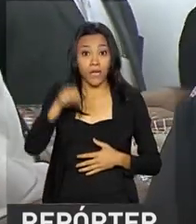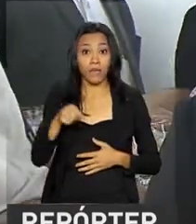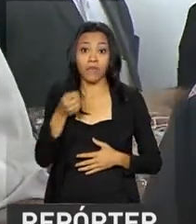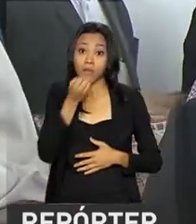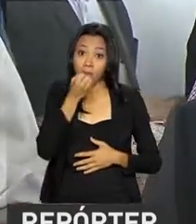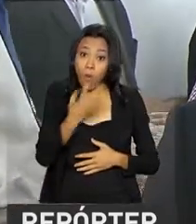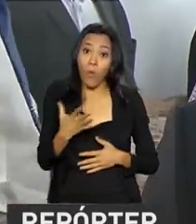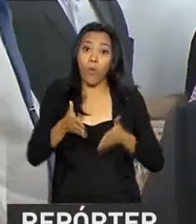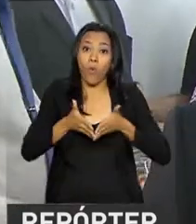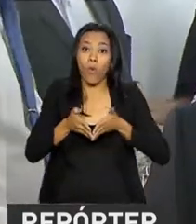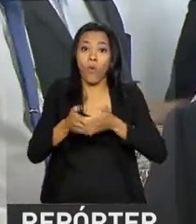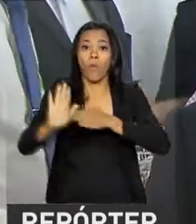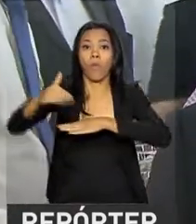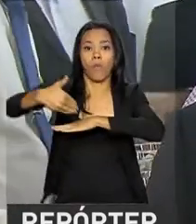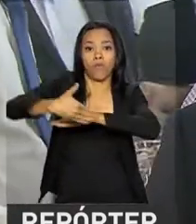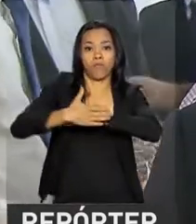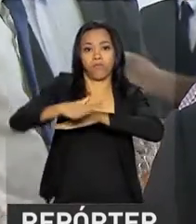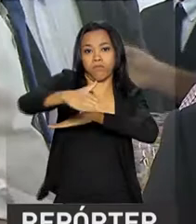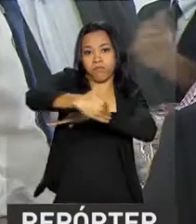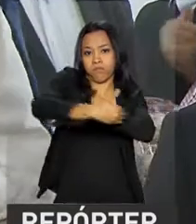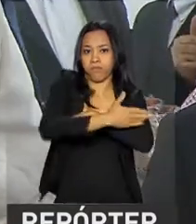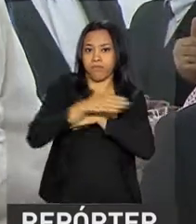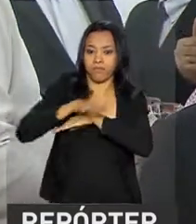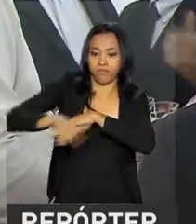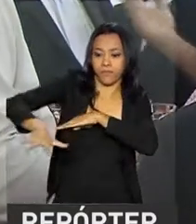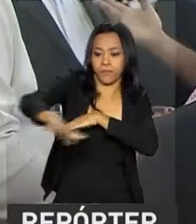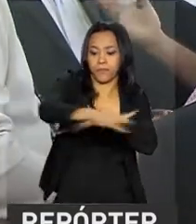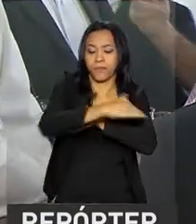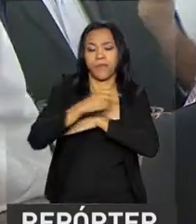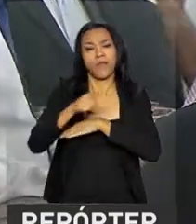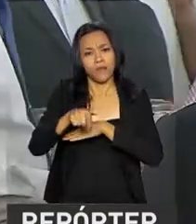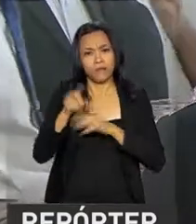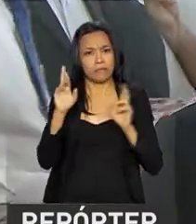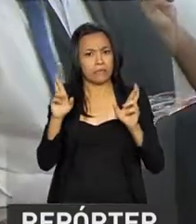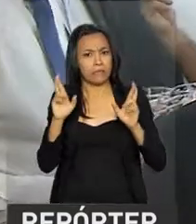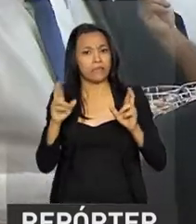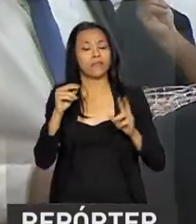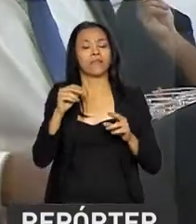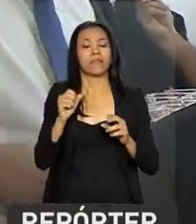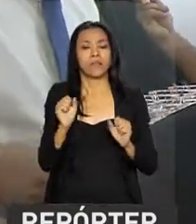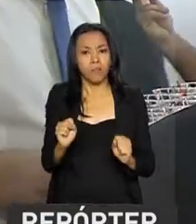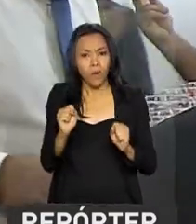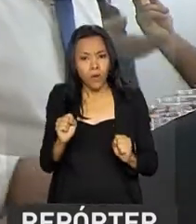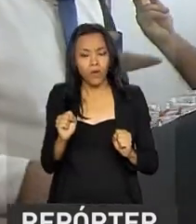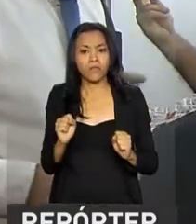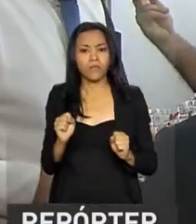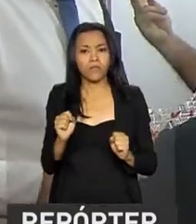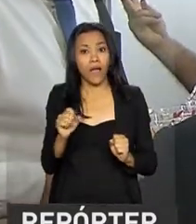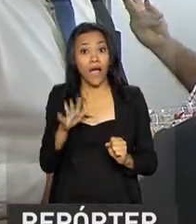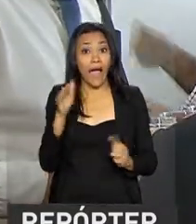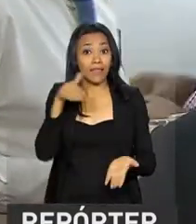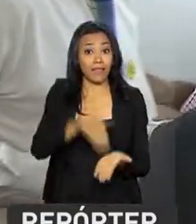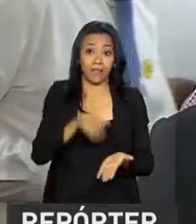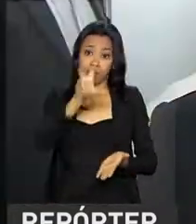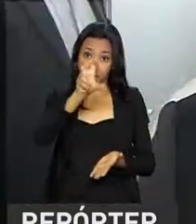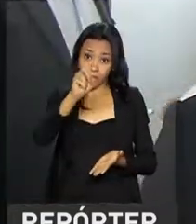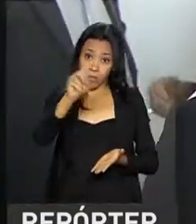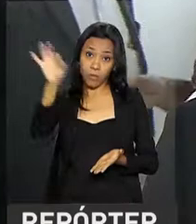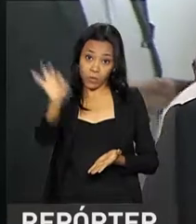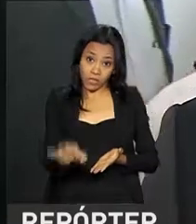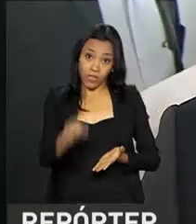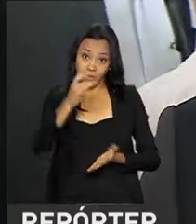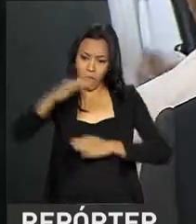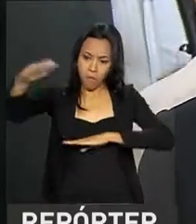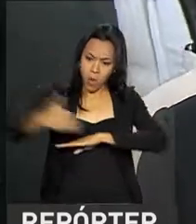competitivo. A expectativa é que a movimentação possa ser incrementada em até 50%, e